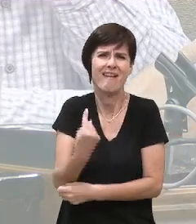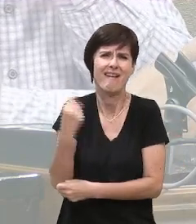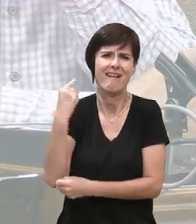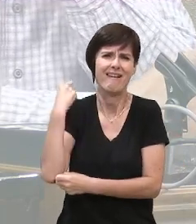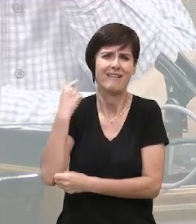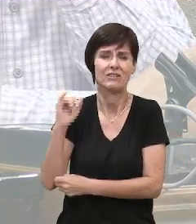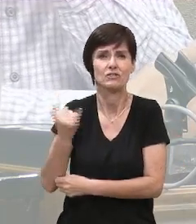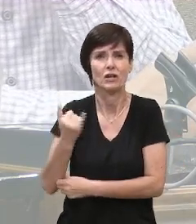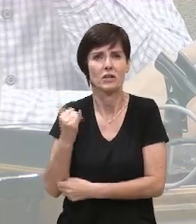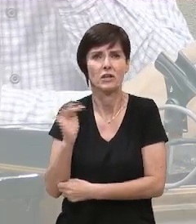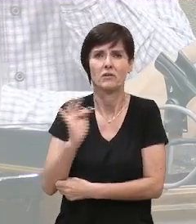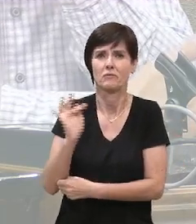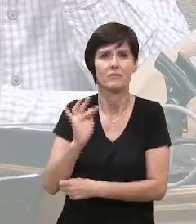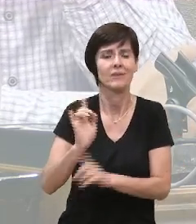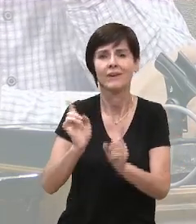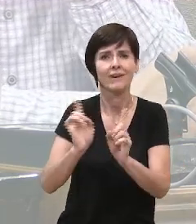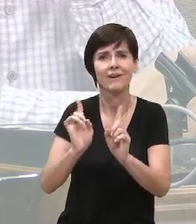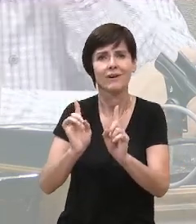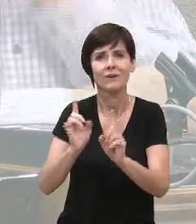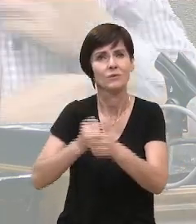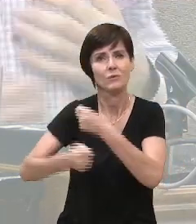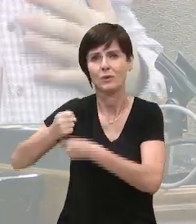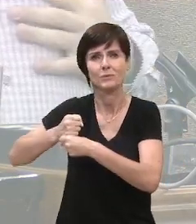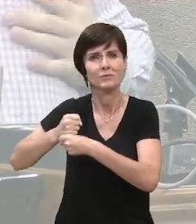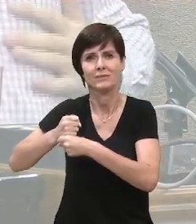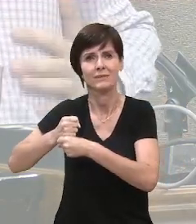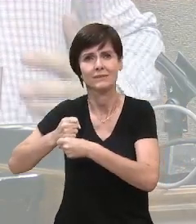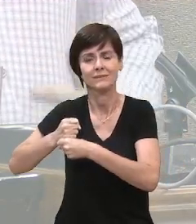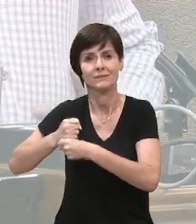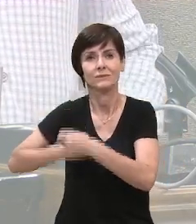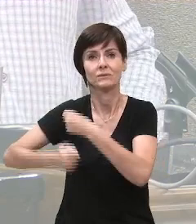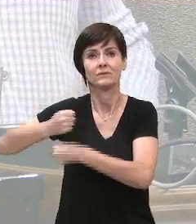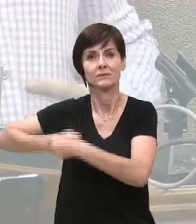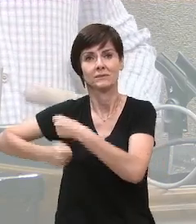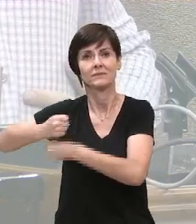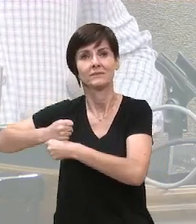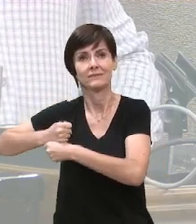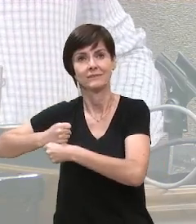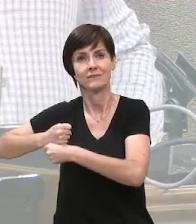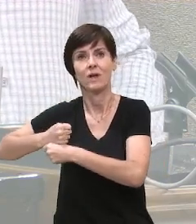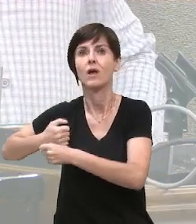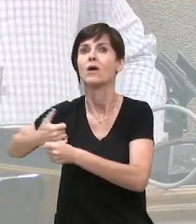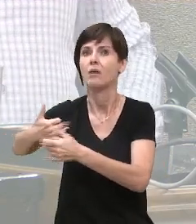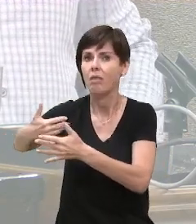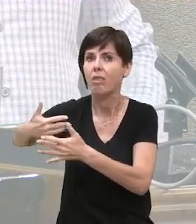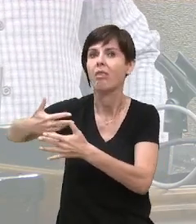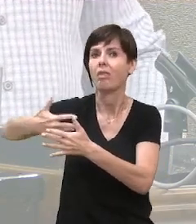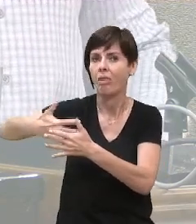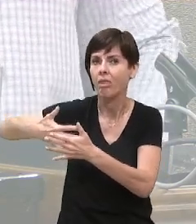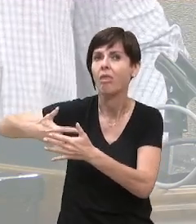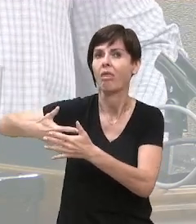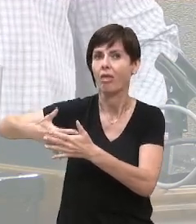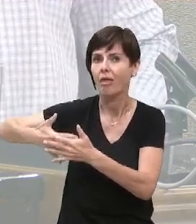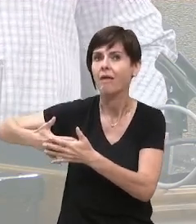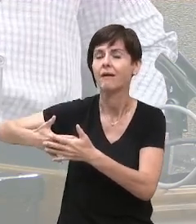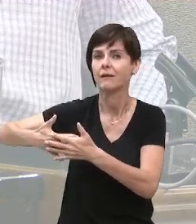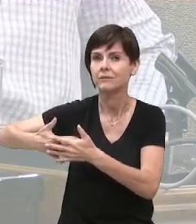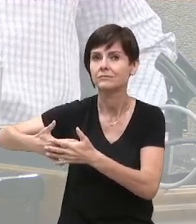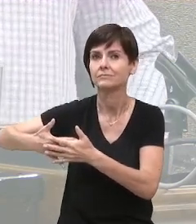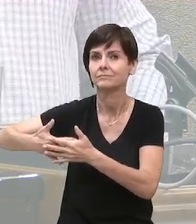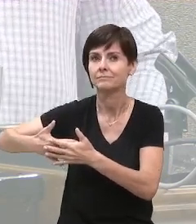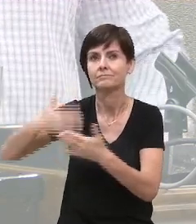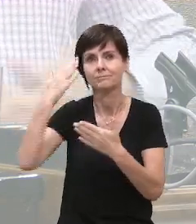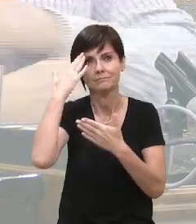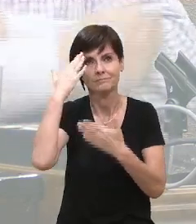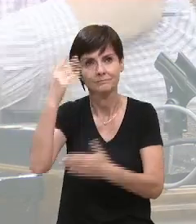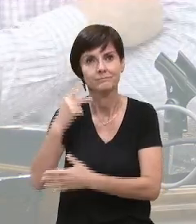janeiro, fevereiro. Não é do ano passado, não é do ano retrasado. É de muito tempo que isso vem sendo batido. Então, obrigado,